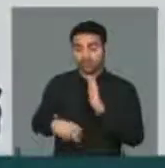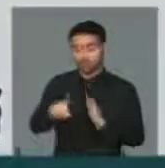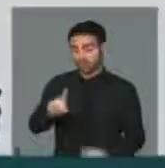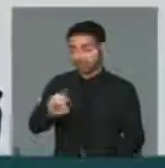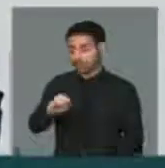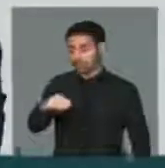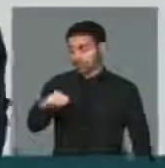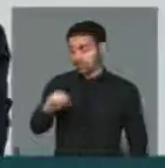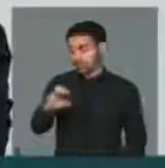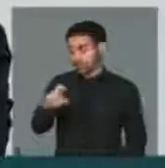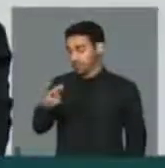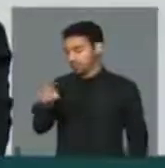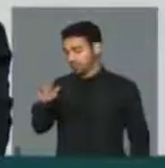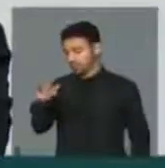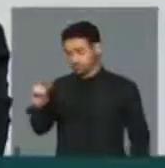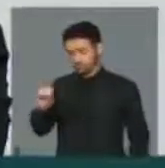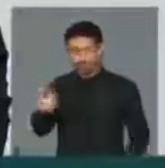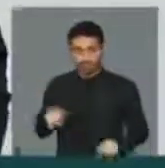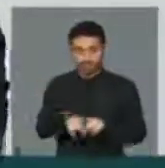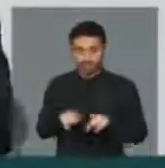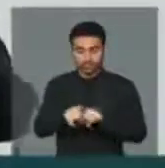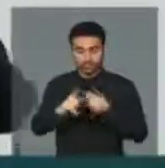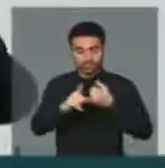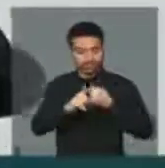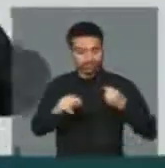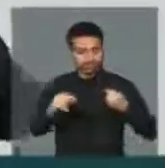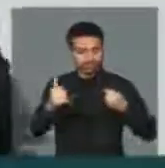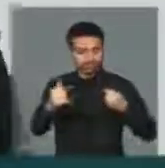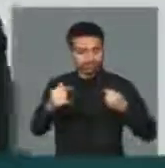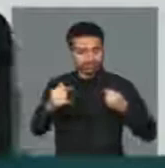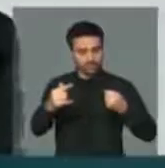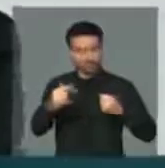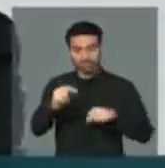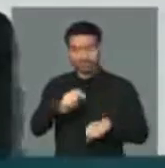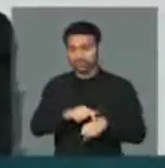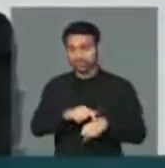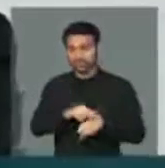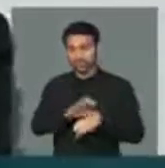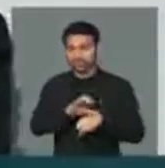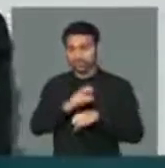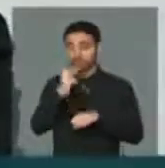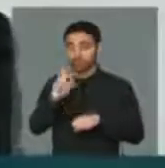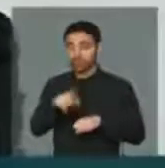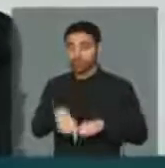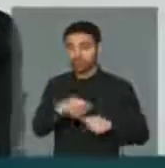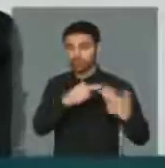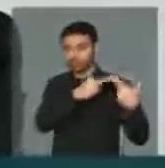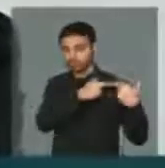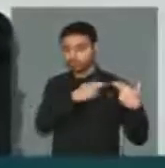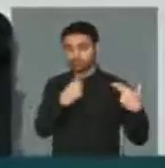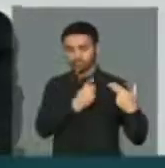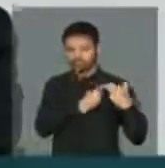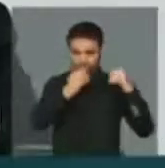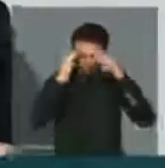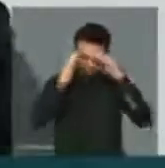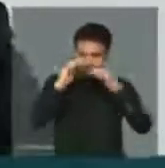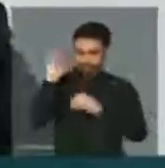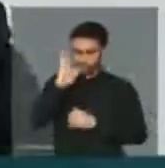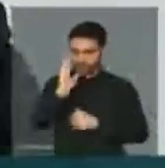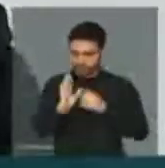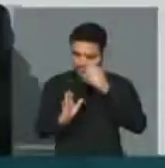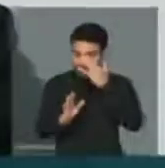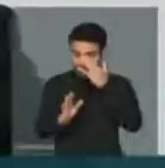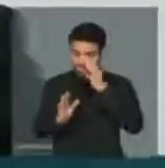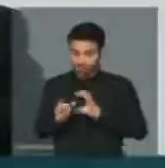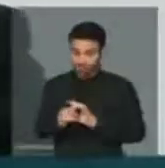artigo 17 da Constituição deixa bem claro que é um dever resguardarmos a soberania nacional, o regime